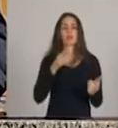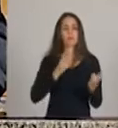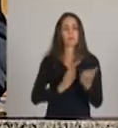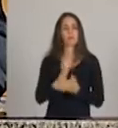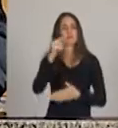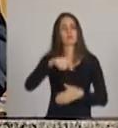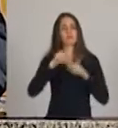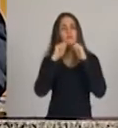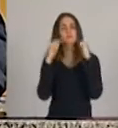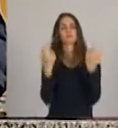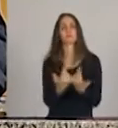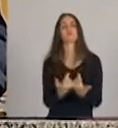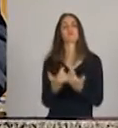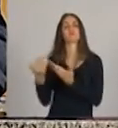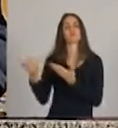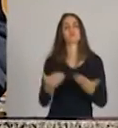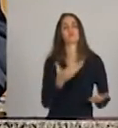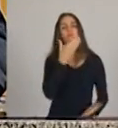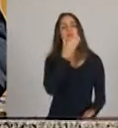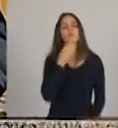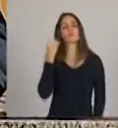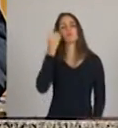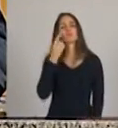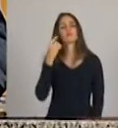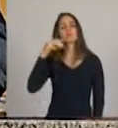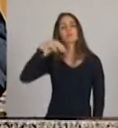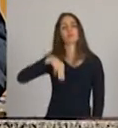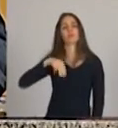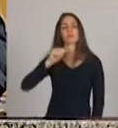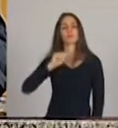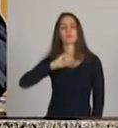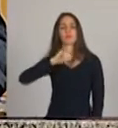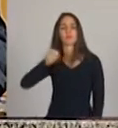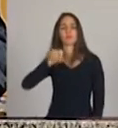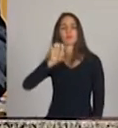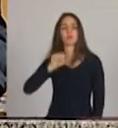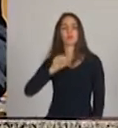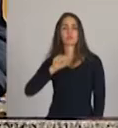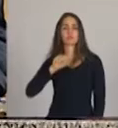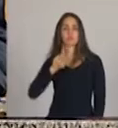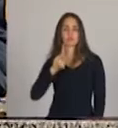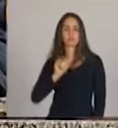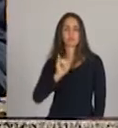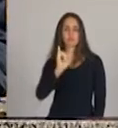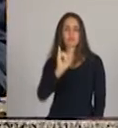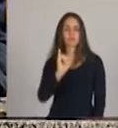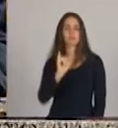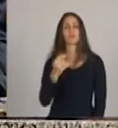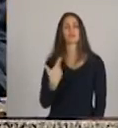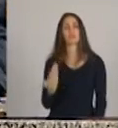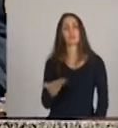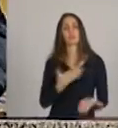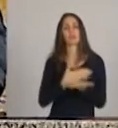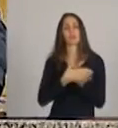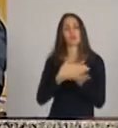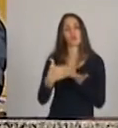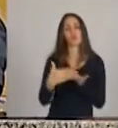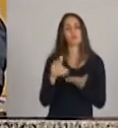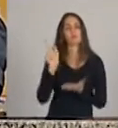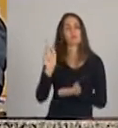plenário, com o voto do deputado Sérgio Majeski, as falas começam pelo deputado Torino